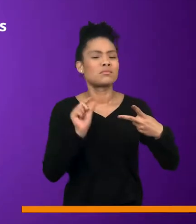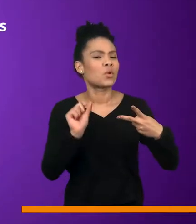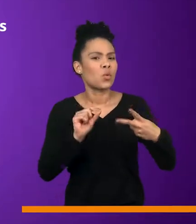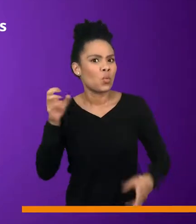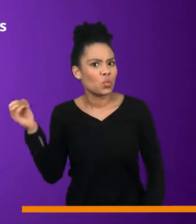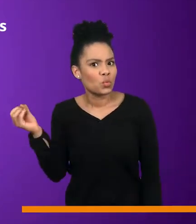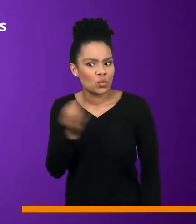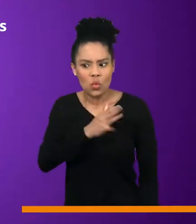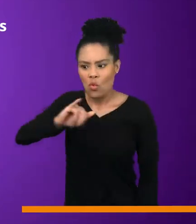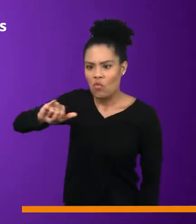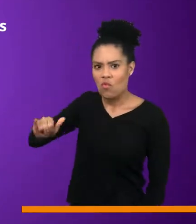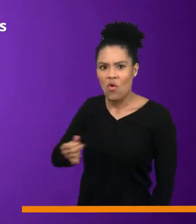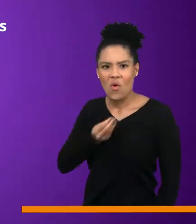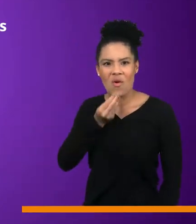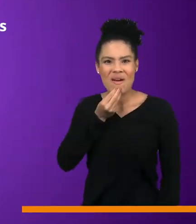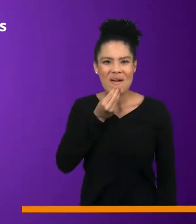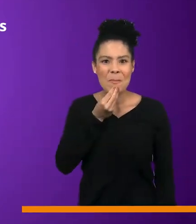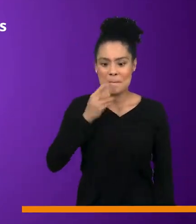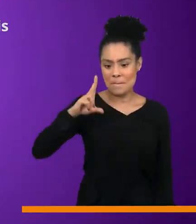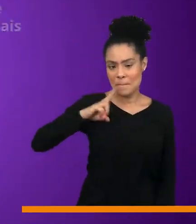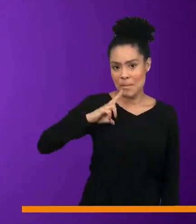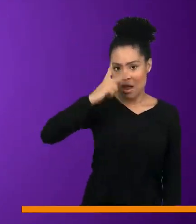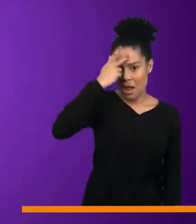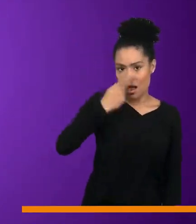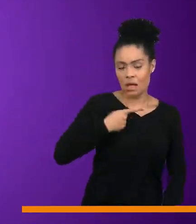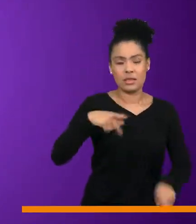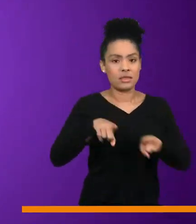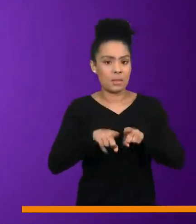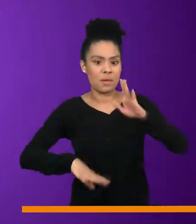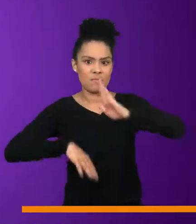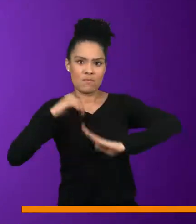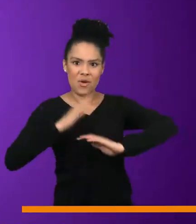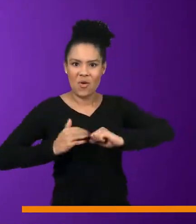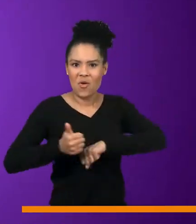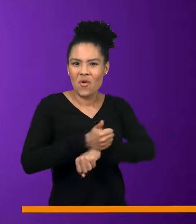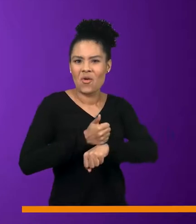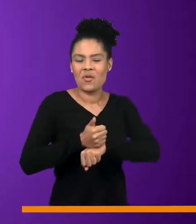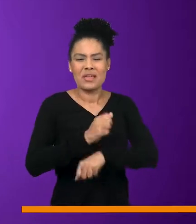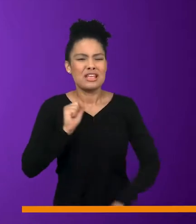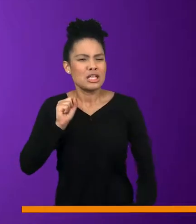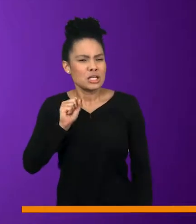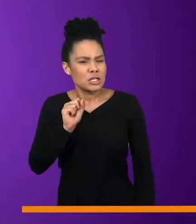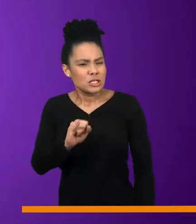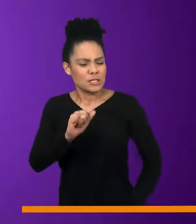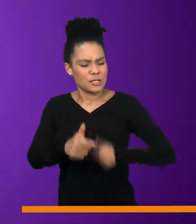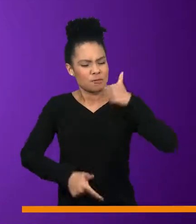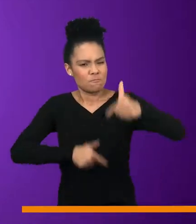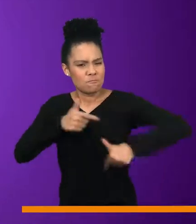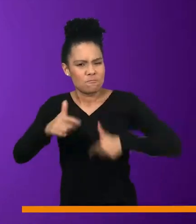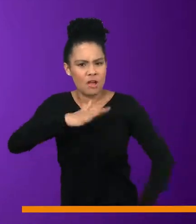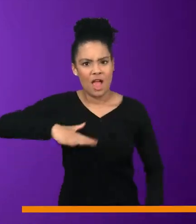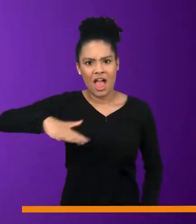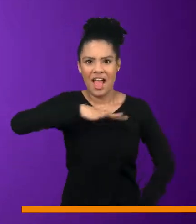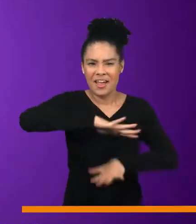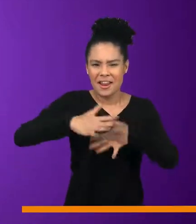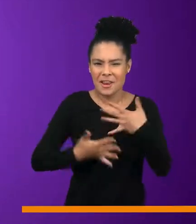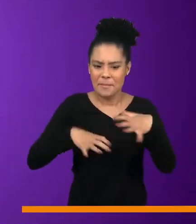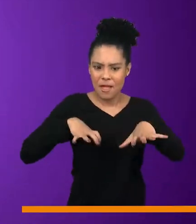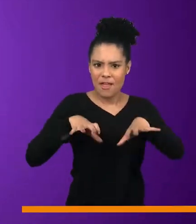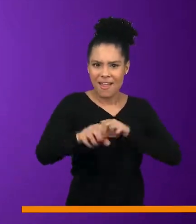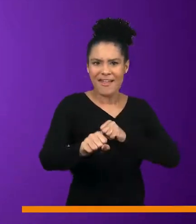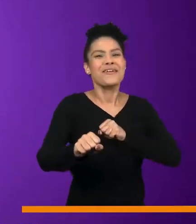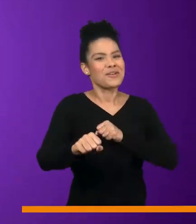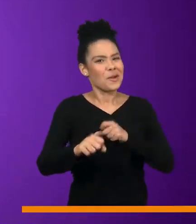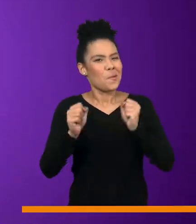oportunidades pessoais e profissionais. Se tornar um especialista e profissional habilitado em libras pode ser um